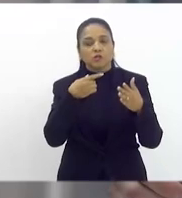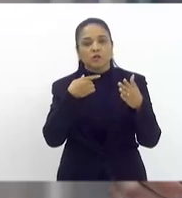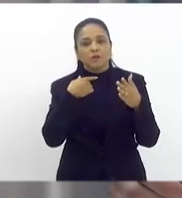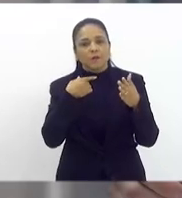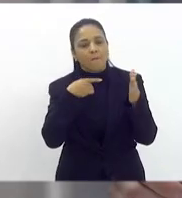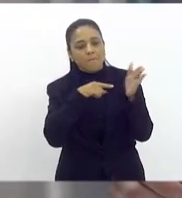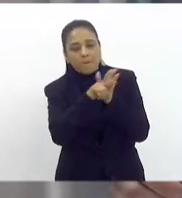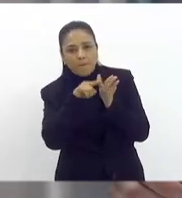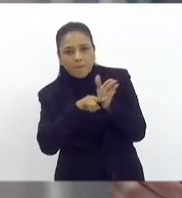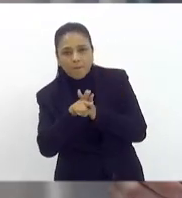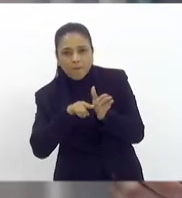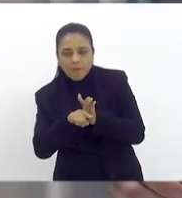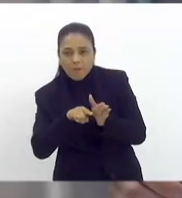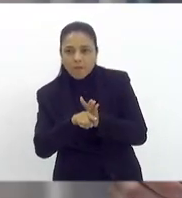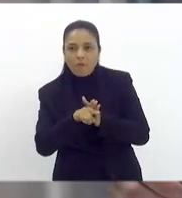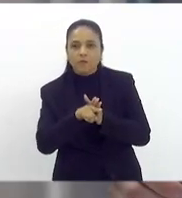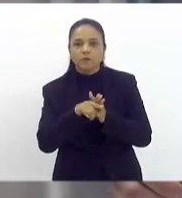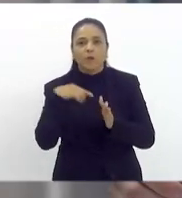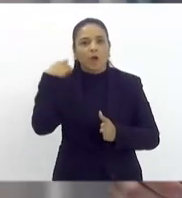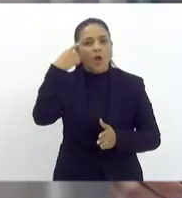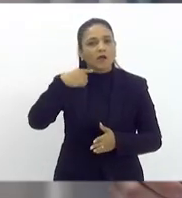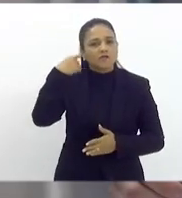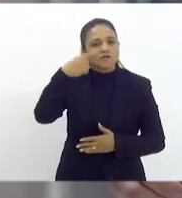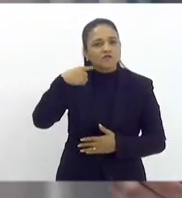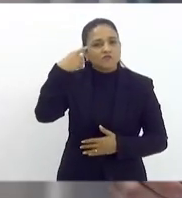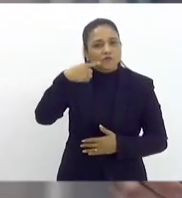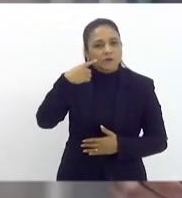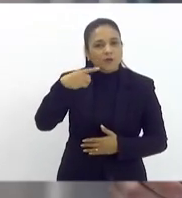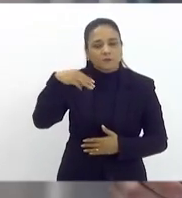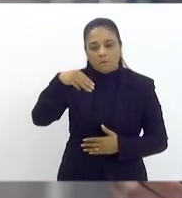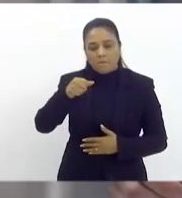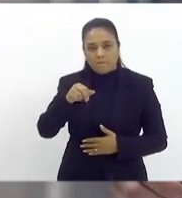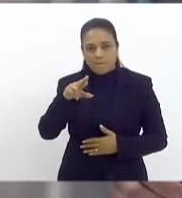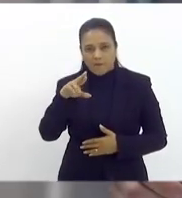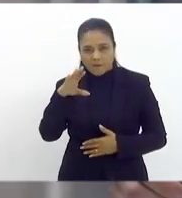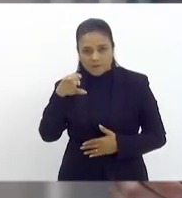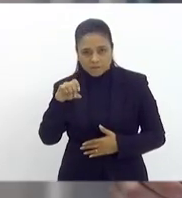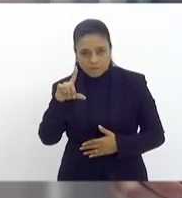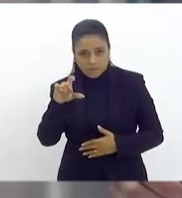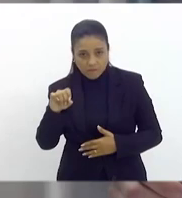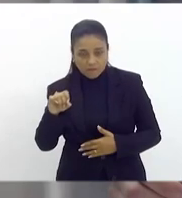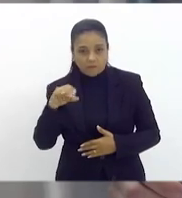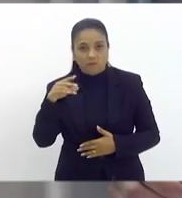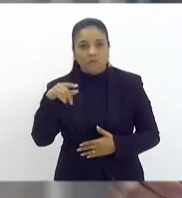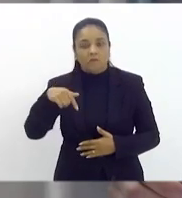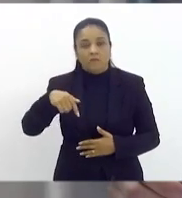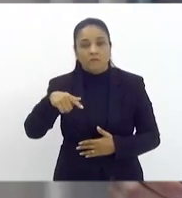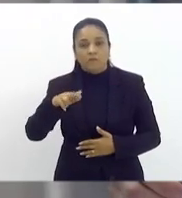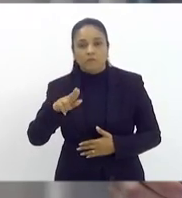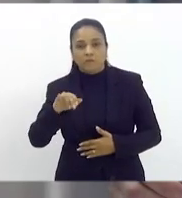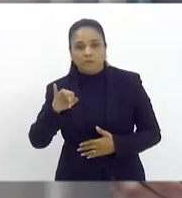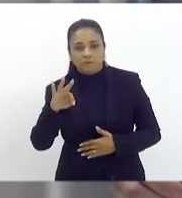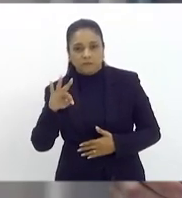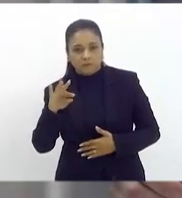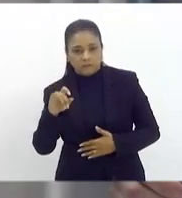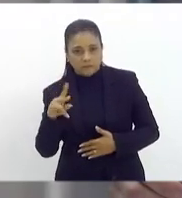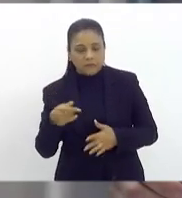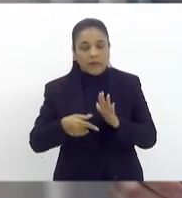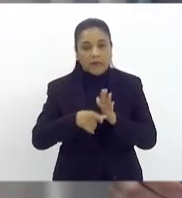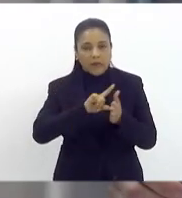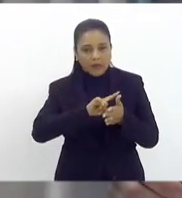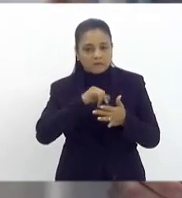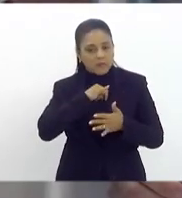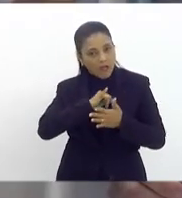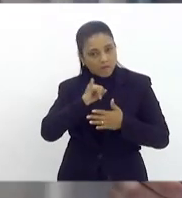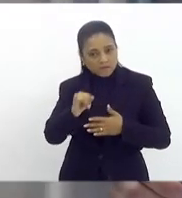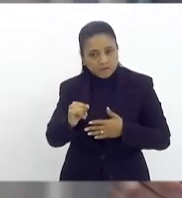ao nobre advogado doutor Marcelo Quintanilha Salomão, não sem antes avisar que eu fui avisado